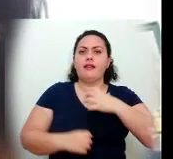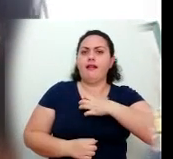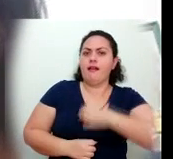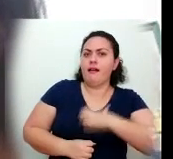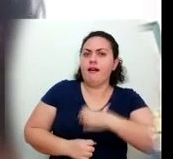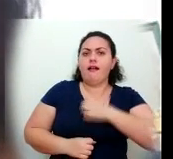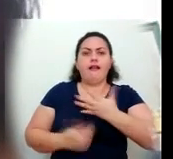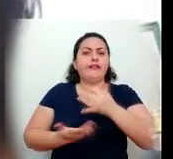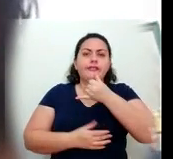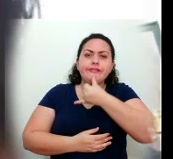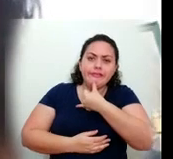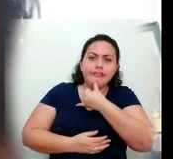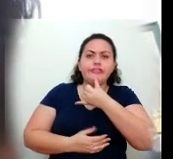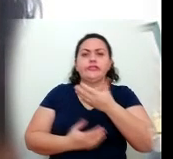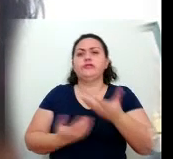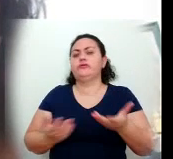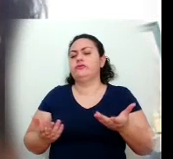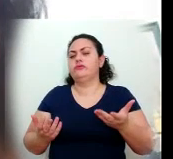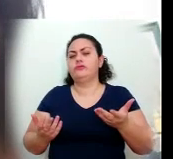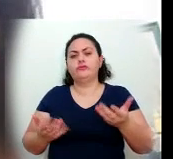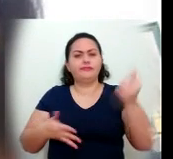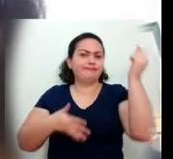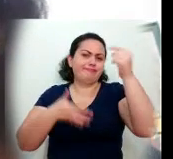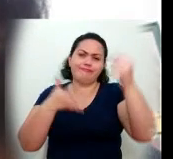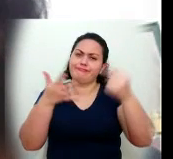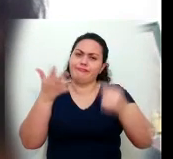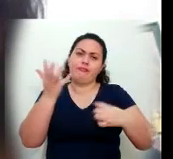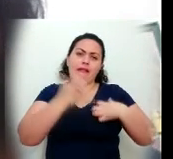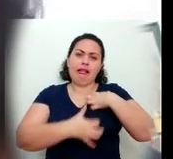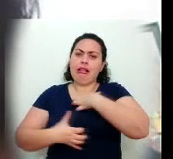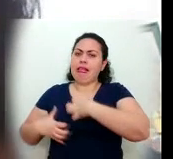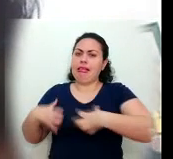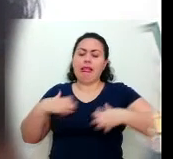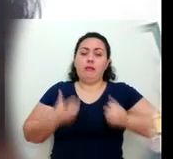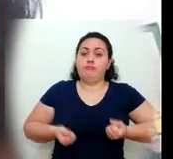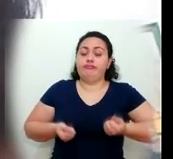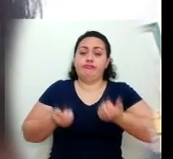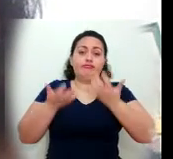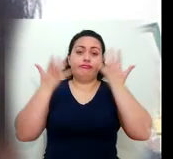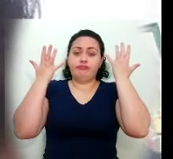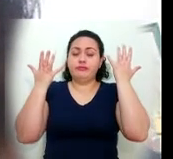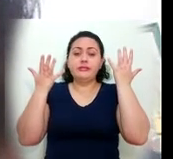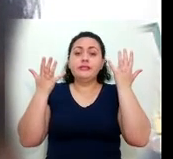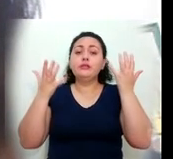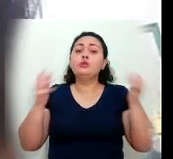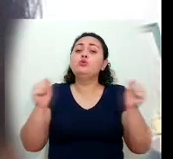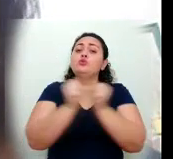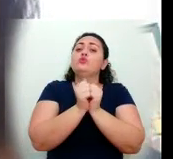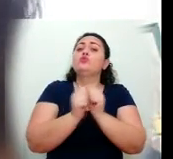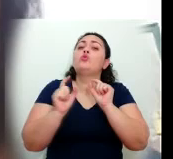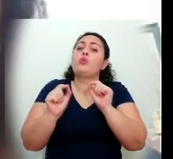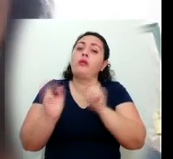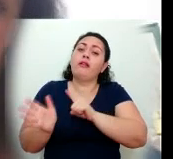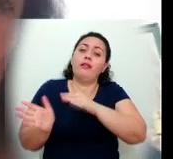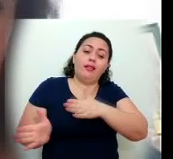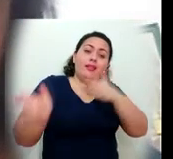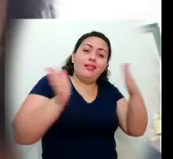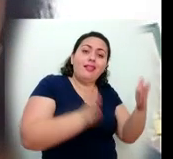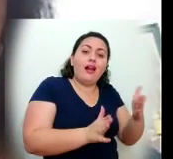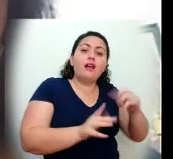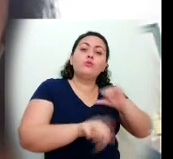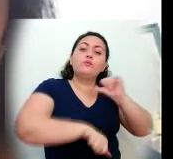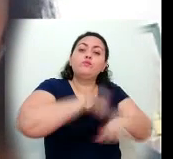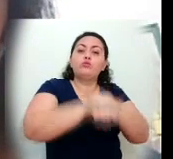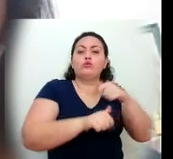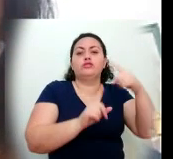raiva, tristeza, né? Então junto com isso, com certeza vai aparecer alguma